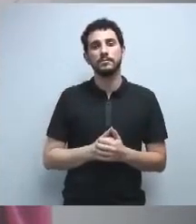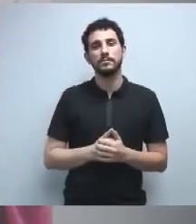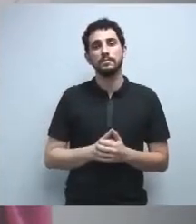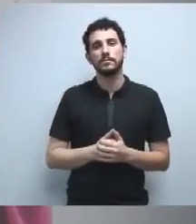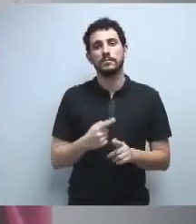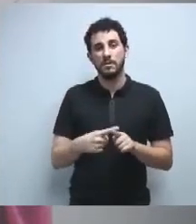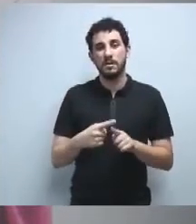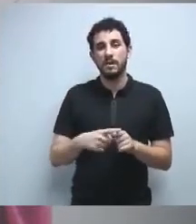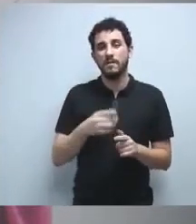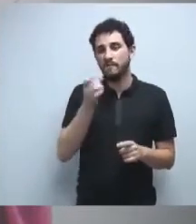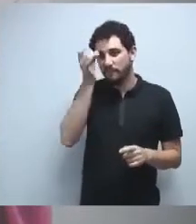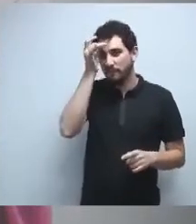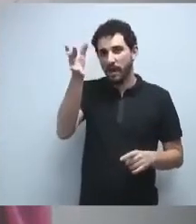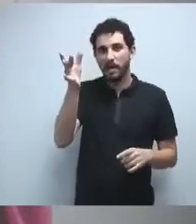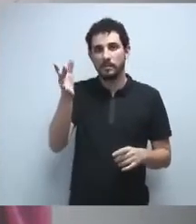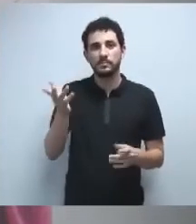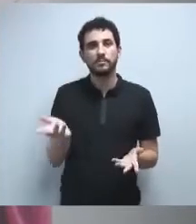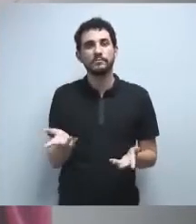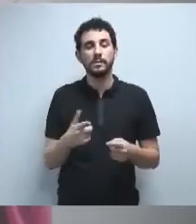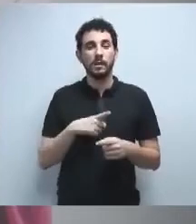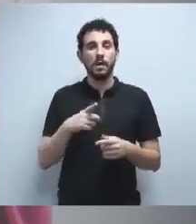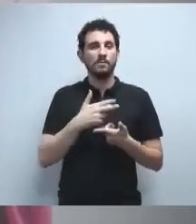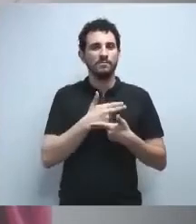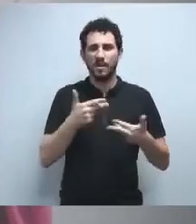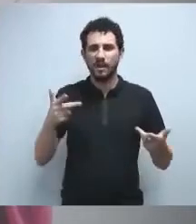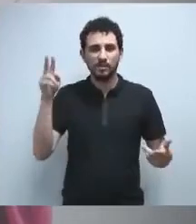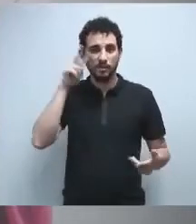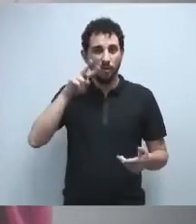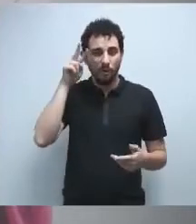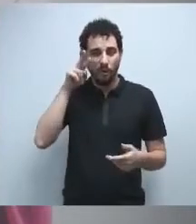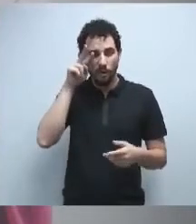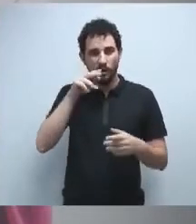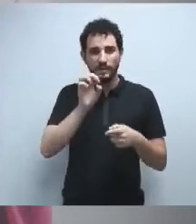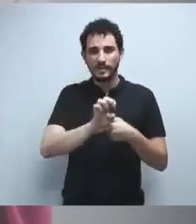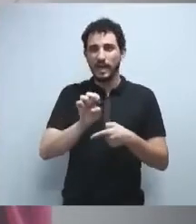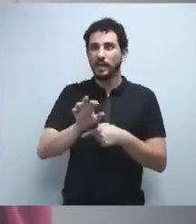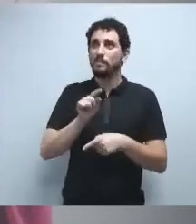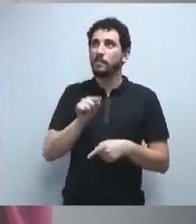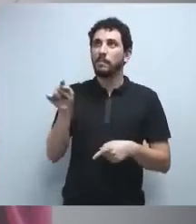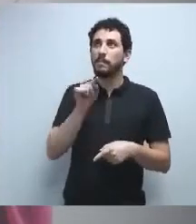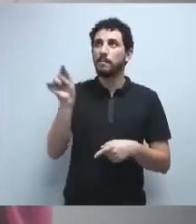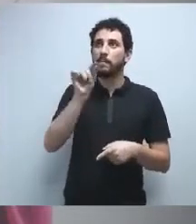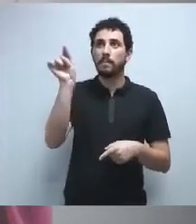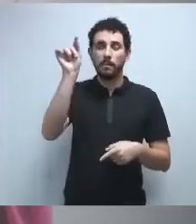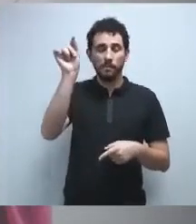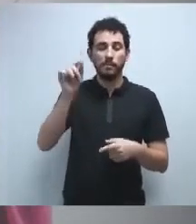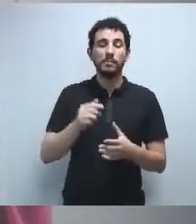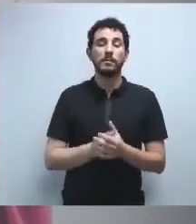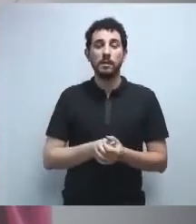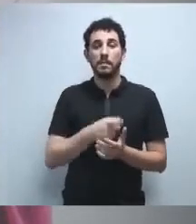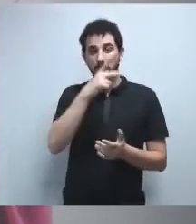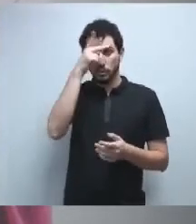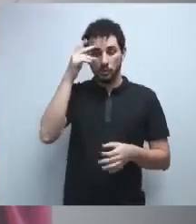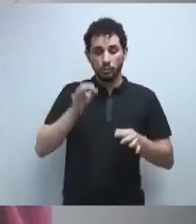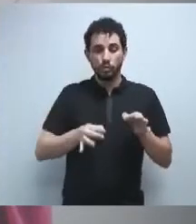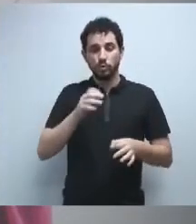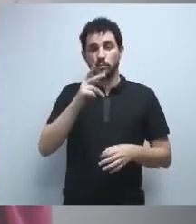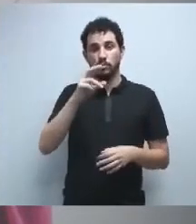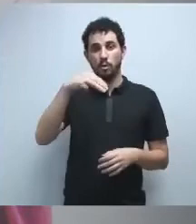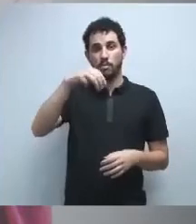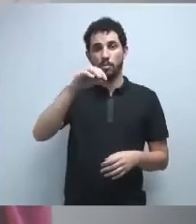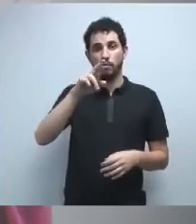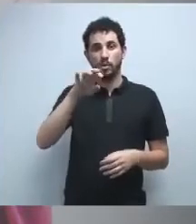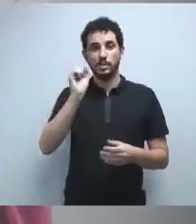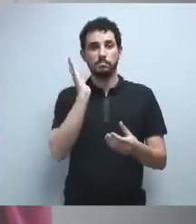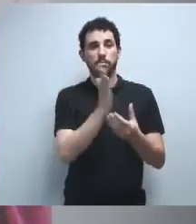fica muito fácil e nós temos vários casos em vários estados diferentes de promotores que processam o